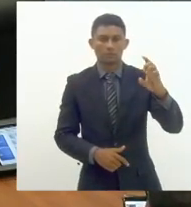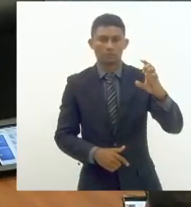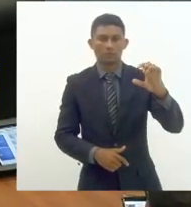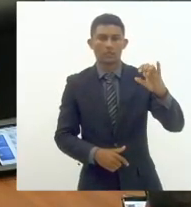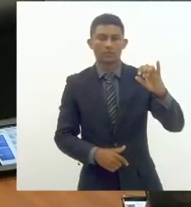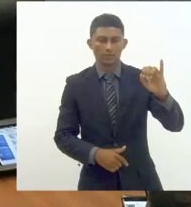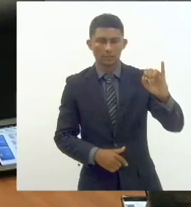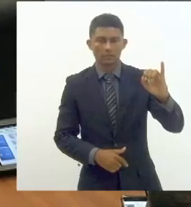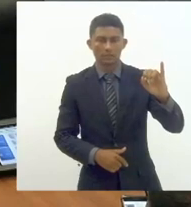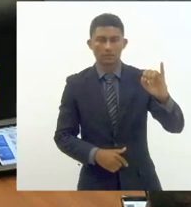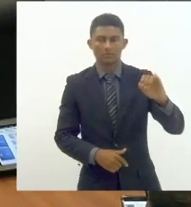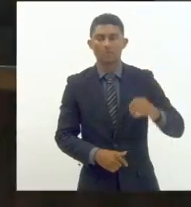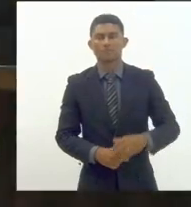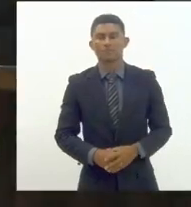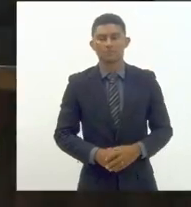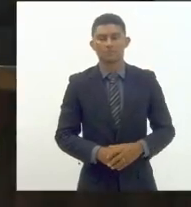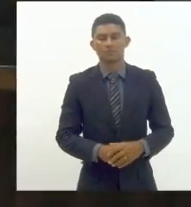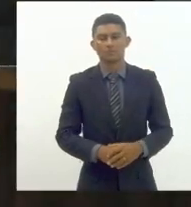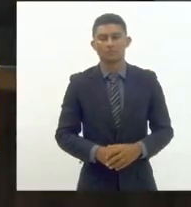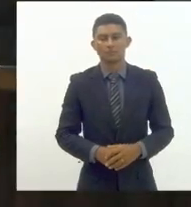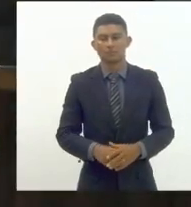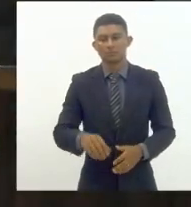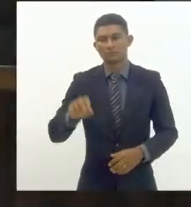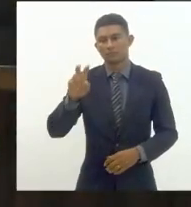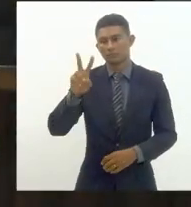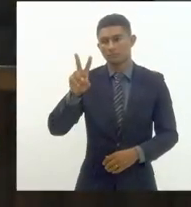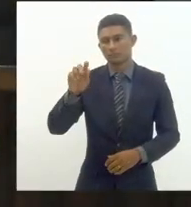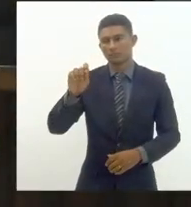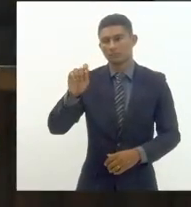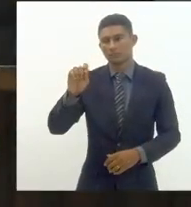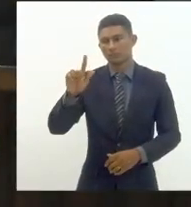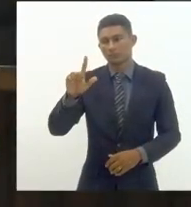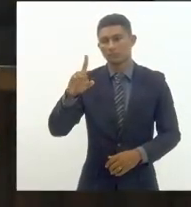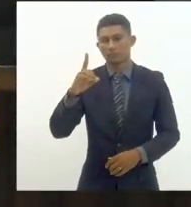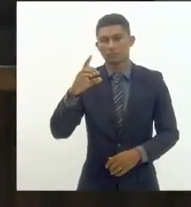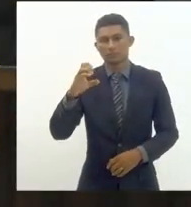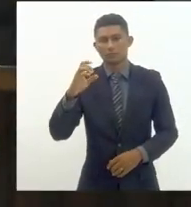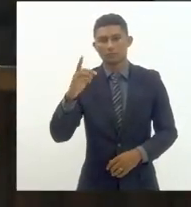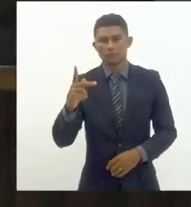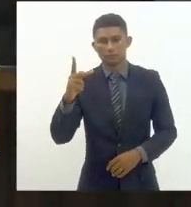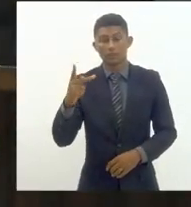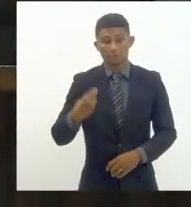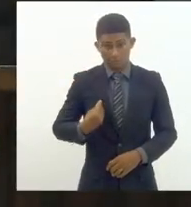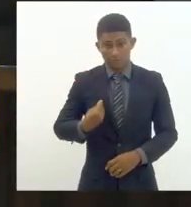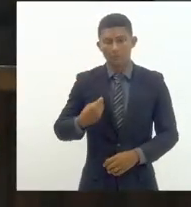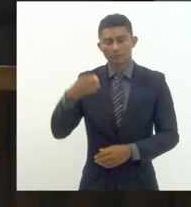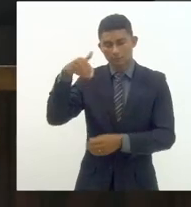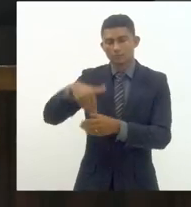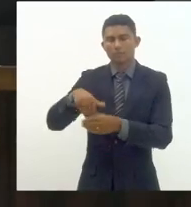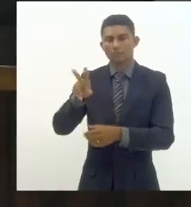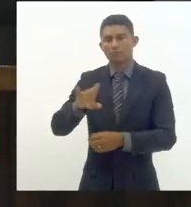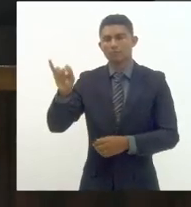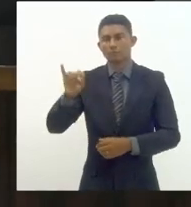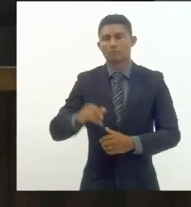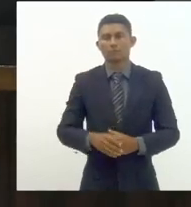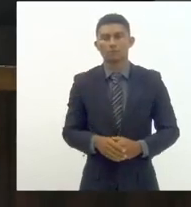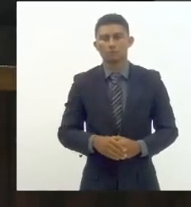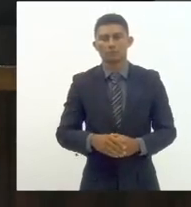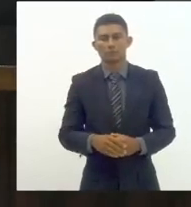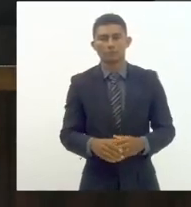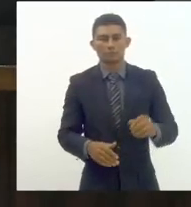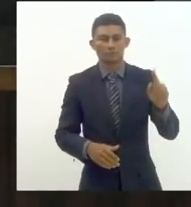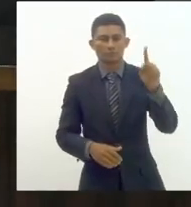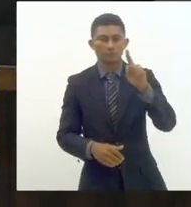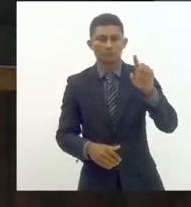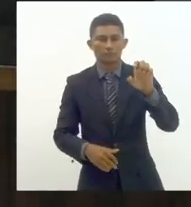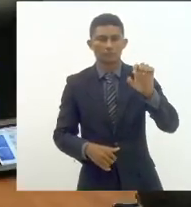Valdeci. Deputado Valdeci da Saúde. Deputado Valdec Carneiro, presente, vai votar. Deputado Valdec Carneiro, presidente, vai votar. Deputada